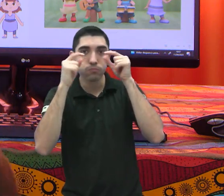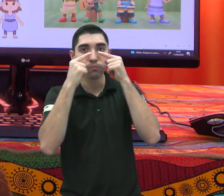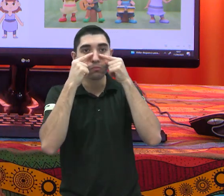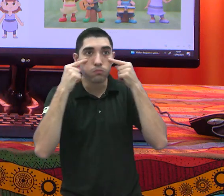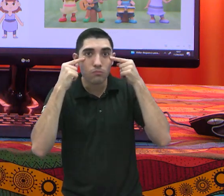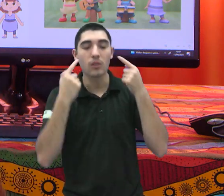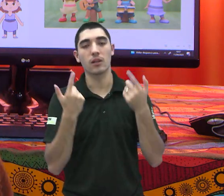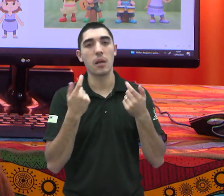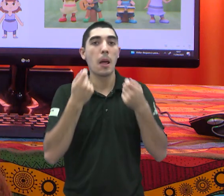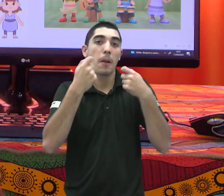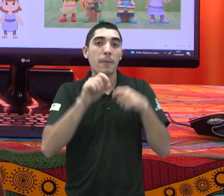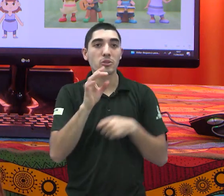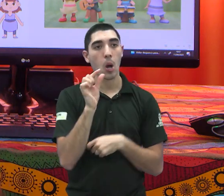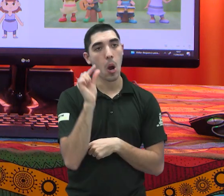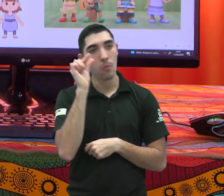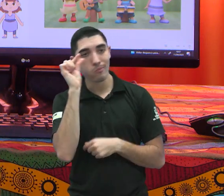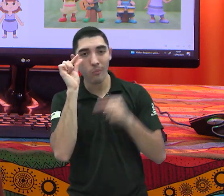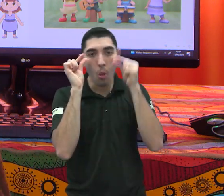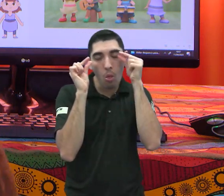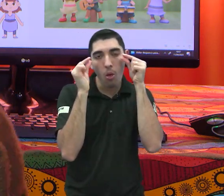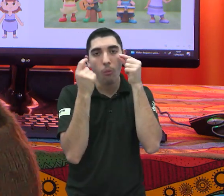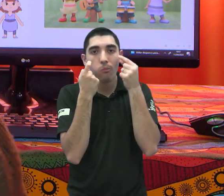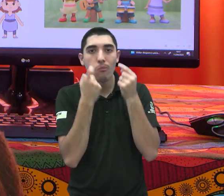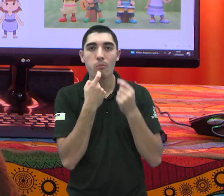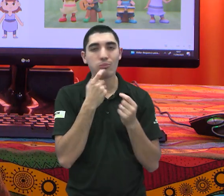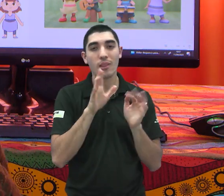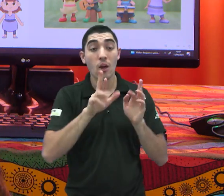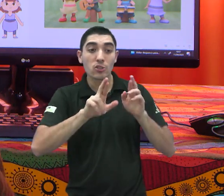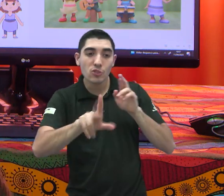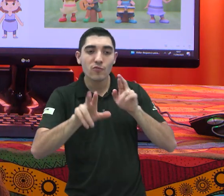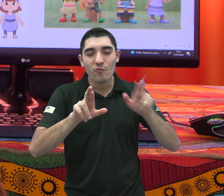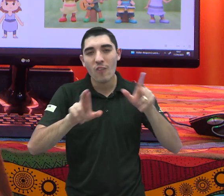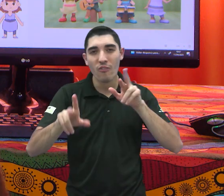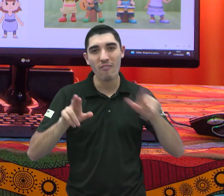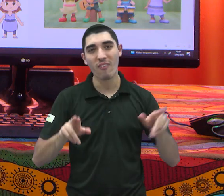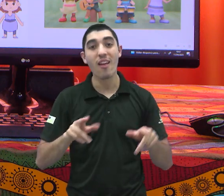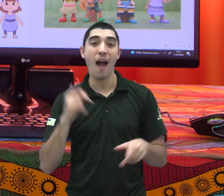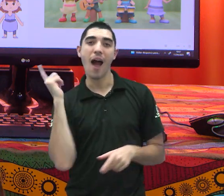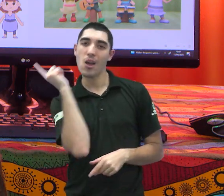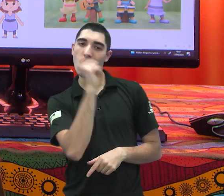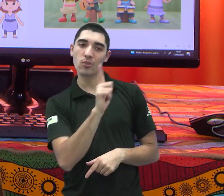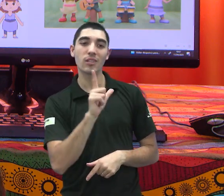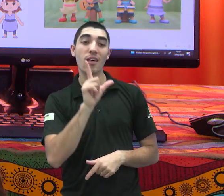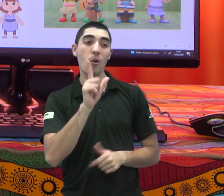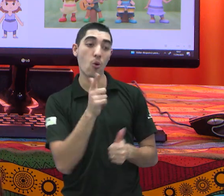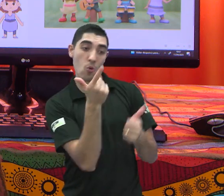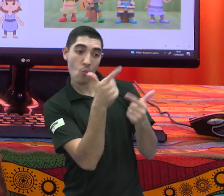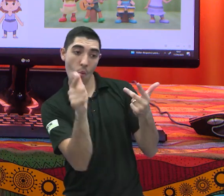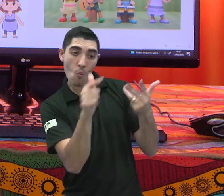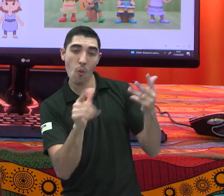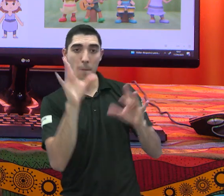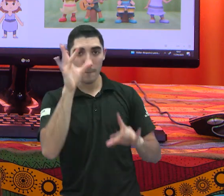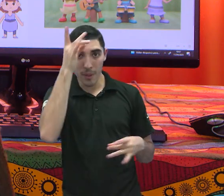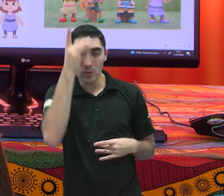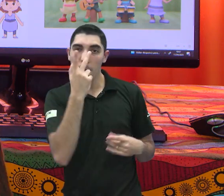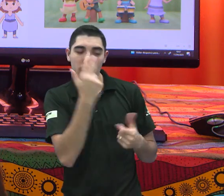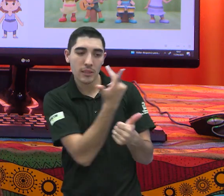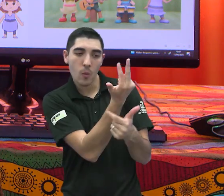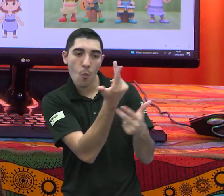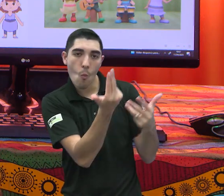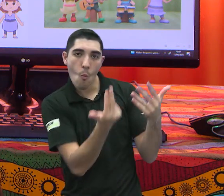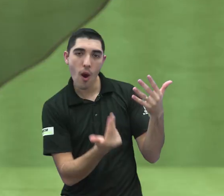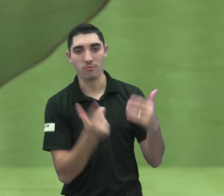bola. Não vai ser tipo um olhinho só com uma bolinha. Então você já tem essas definiçõezinhas, você já consegue fazer com que os outros saiam